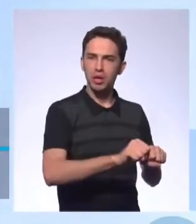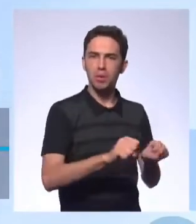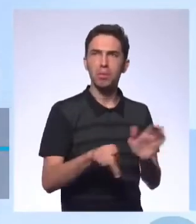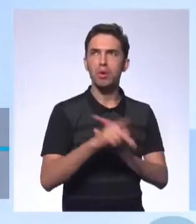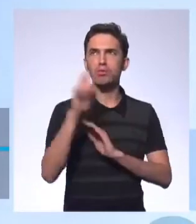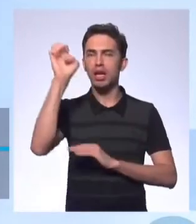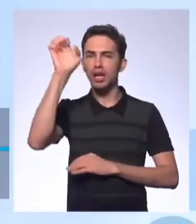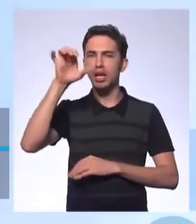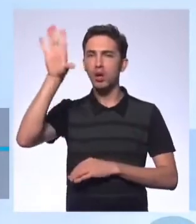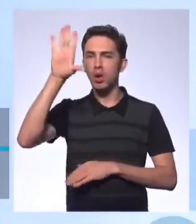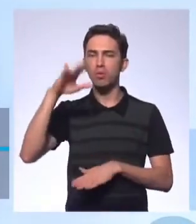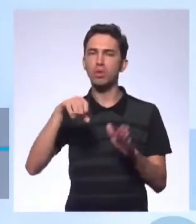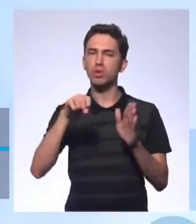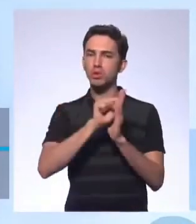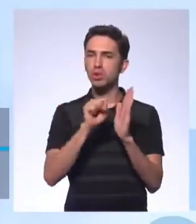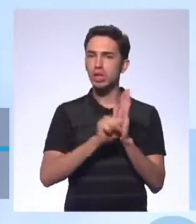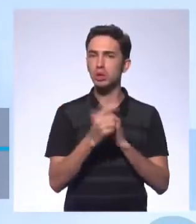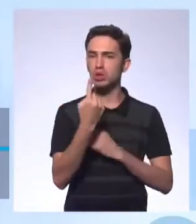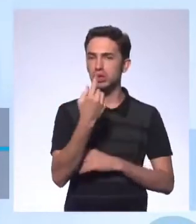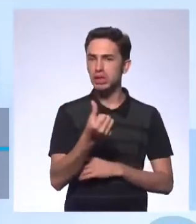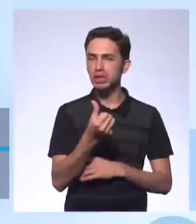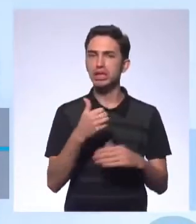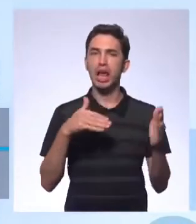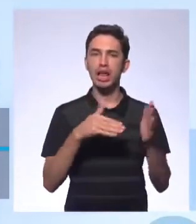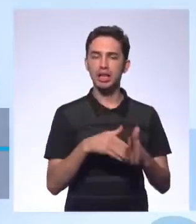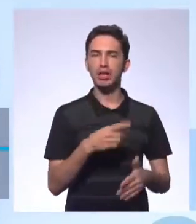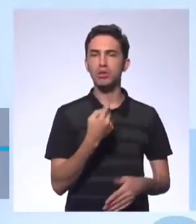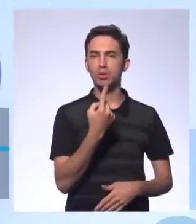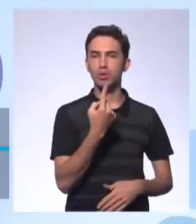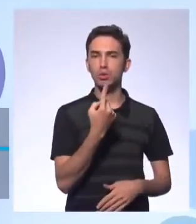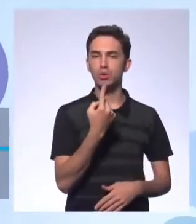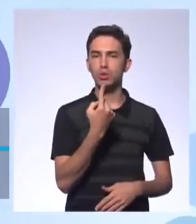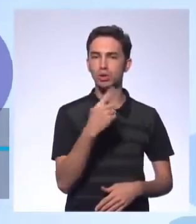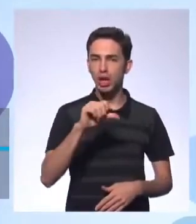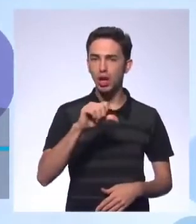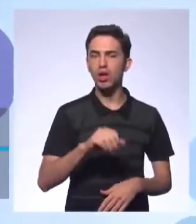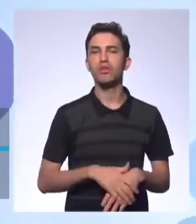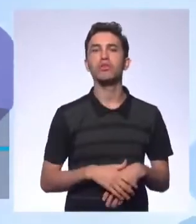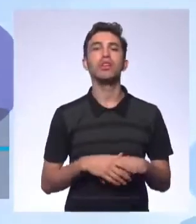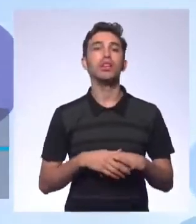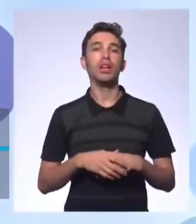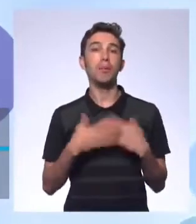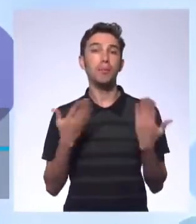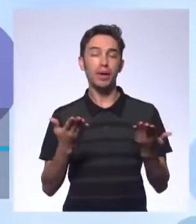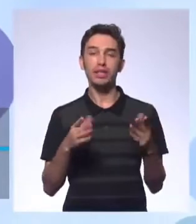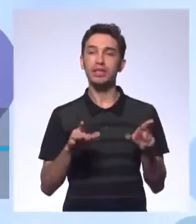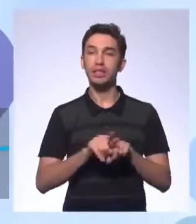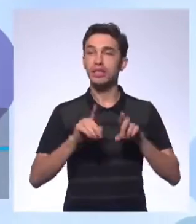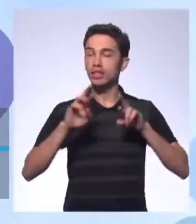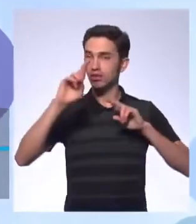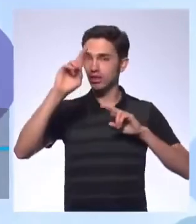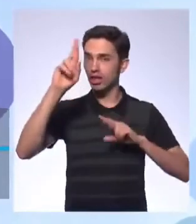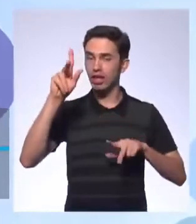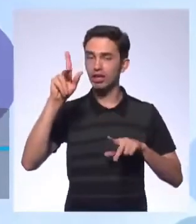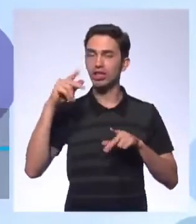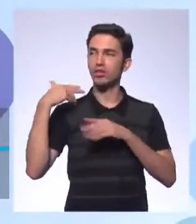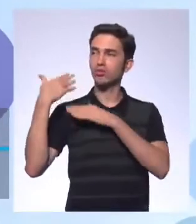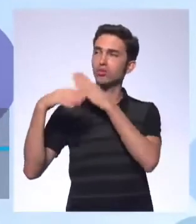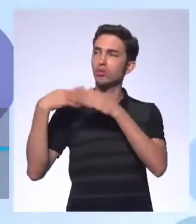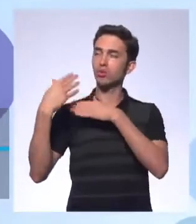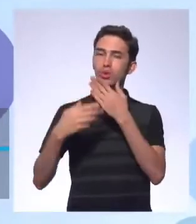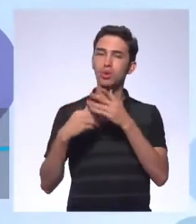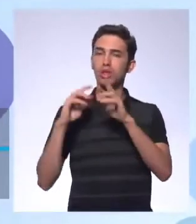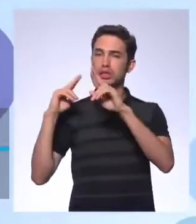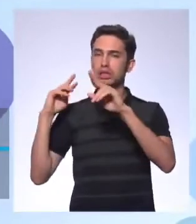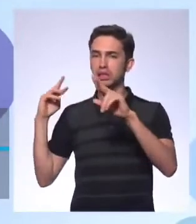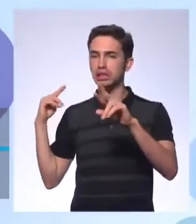europeia, aí no século XVI até o século XIX, mas mesmo assim, toda e